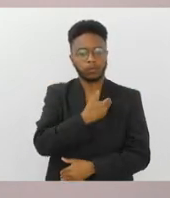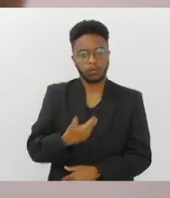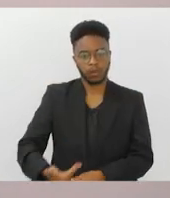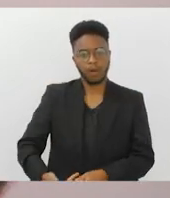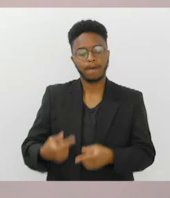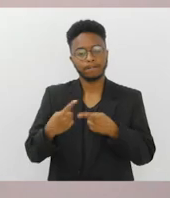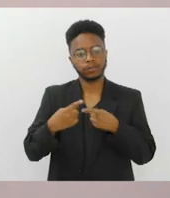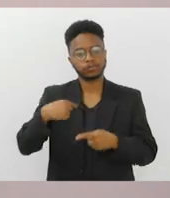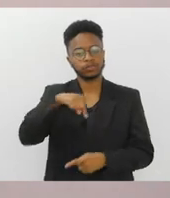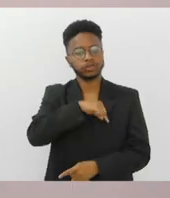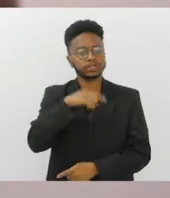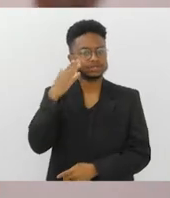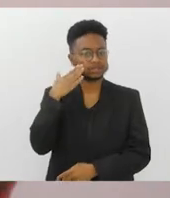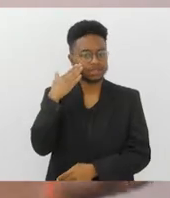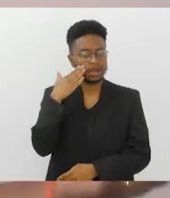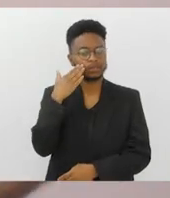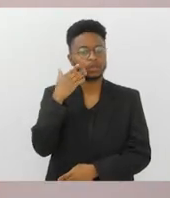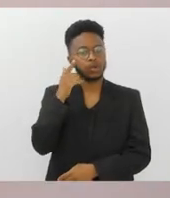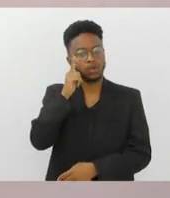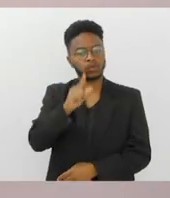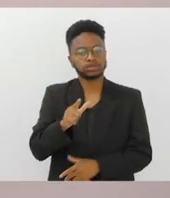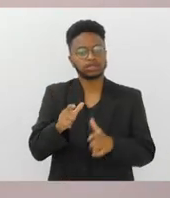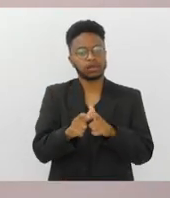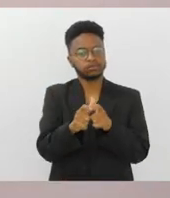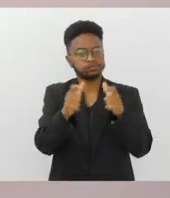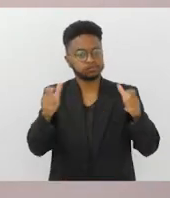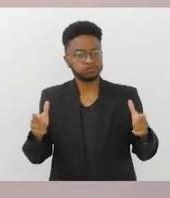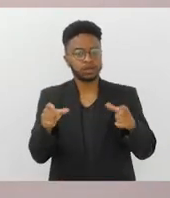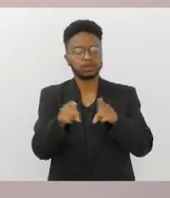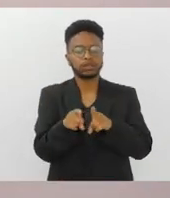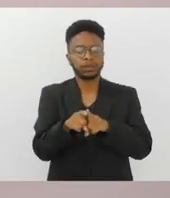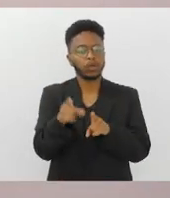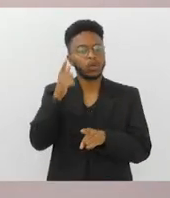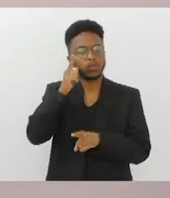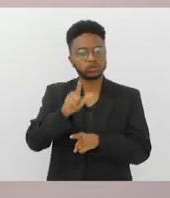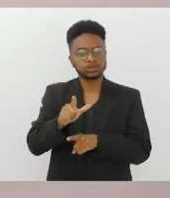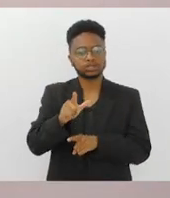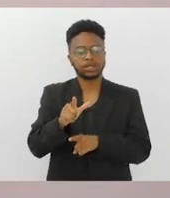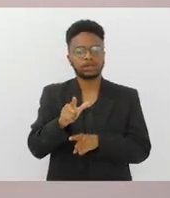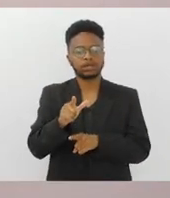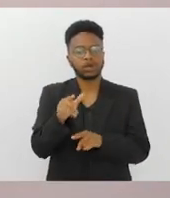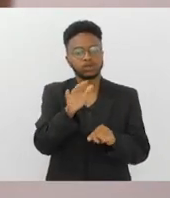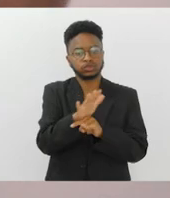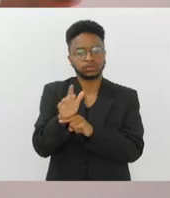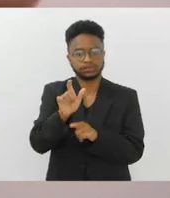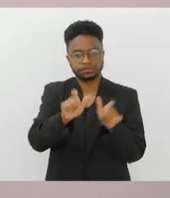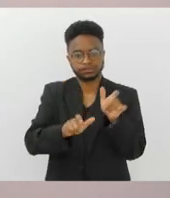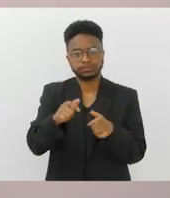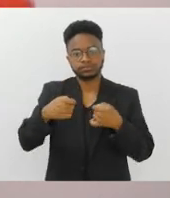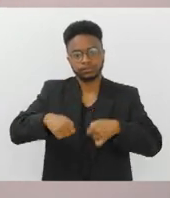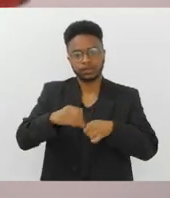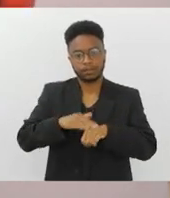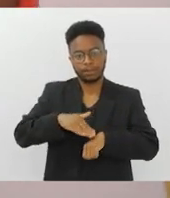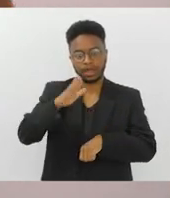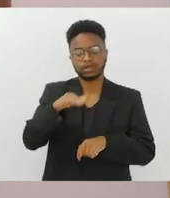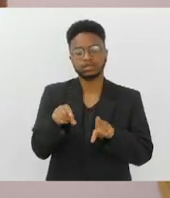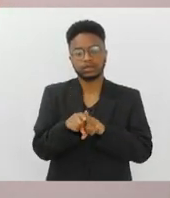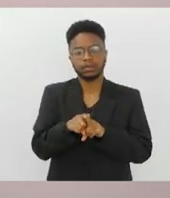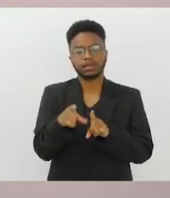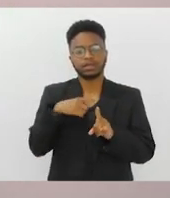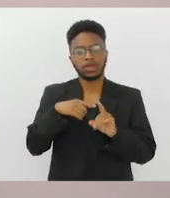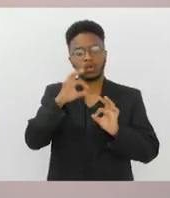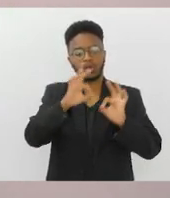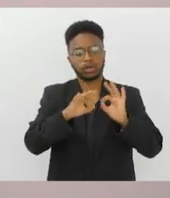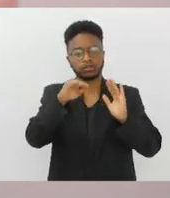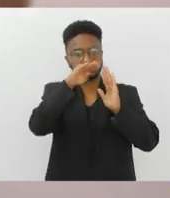tem a capacidade de ganhar escala, de atingir quem mais precisa. E aí a gente está falando dessa divisão, que é feita dessa pirâmide